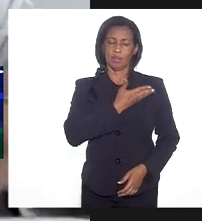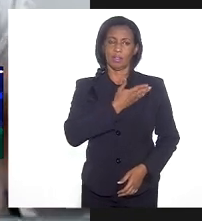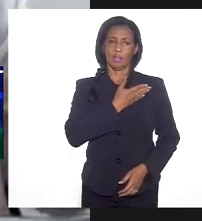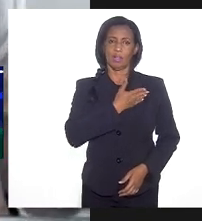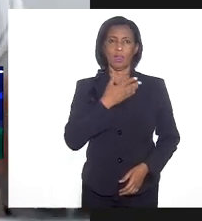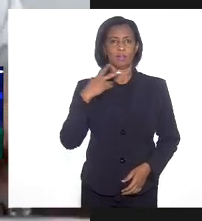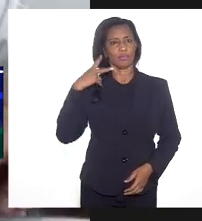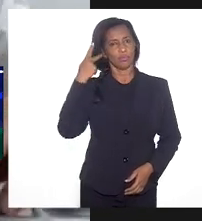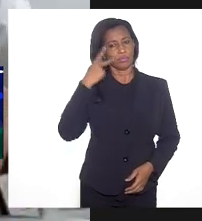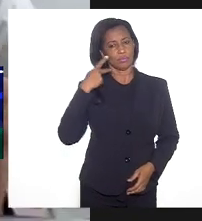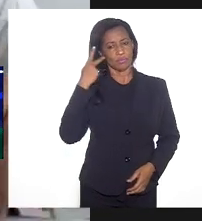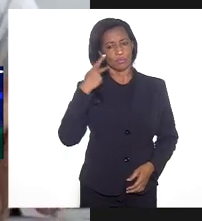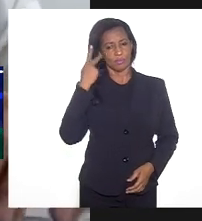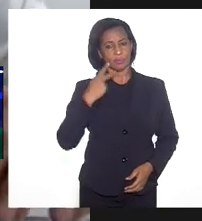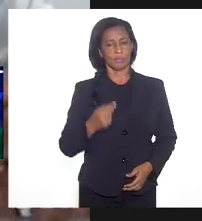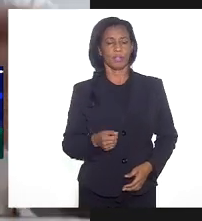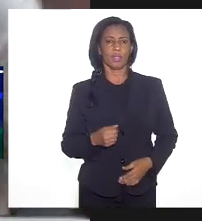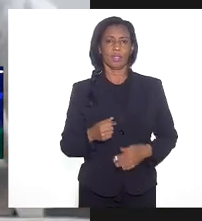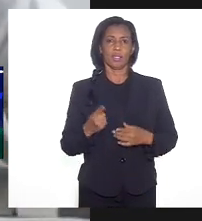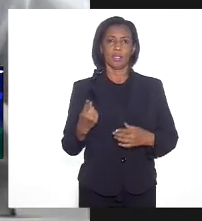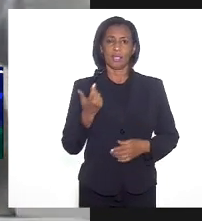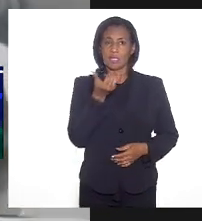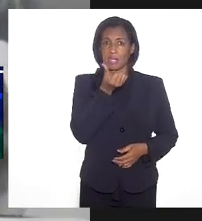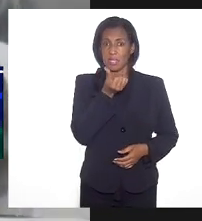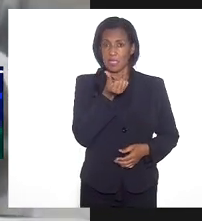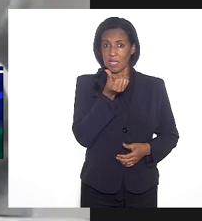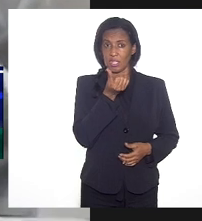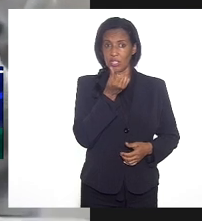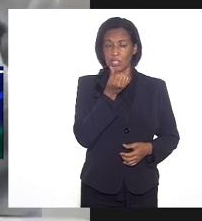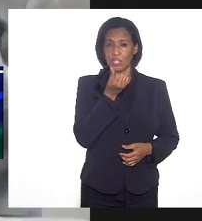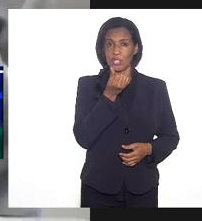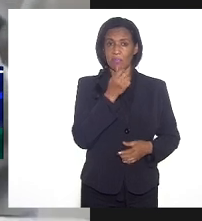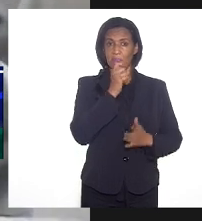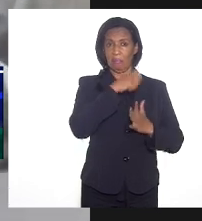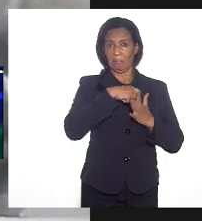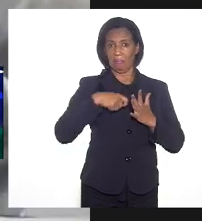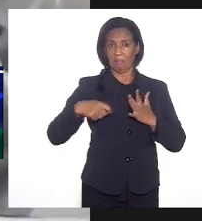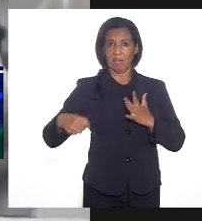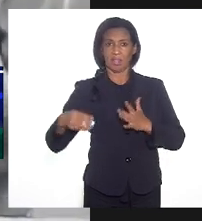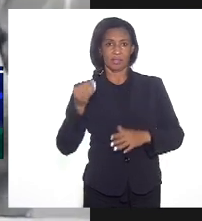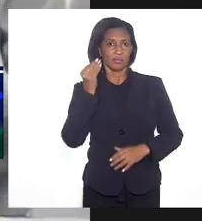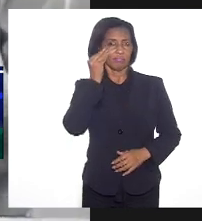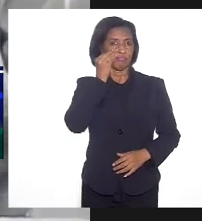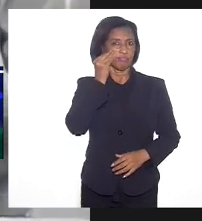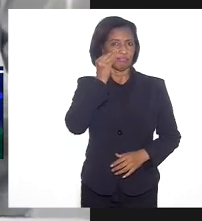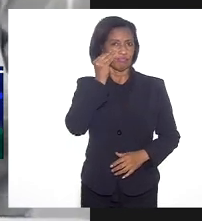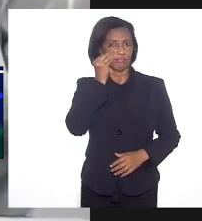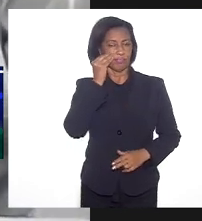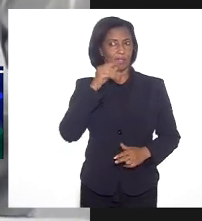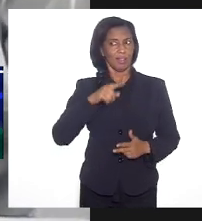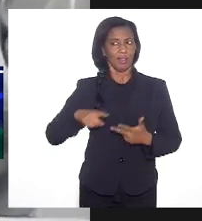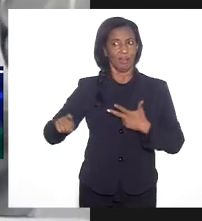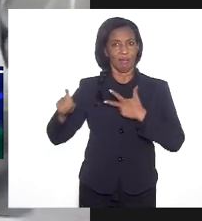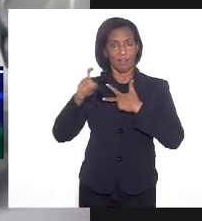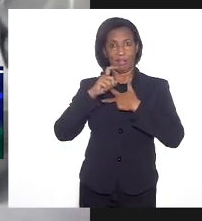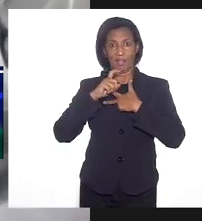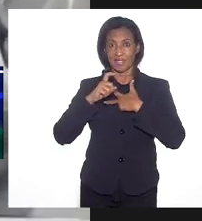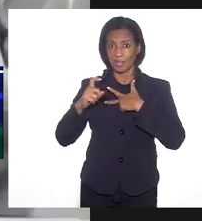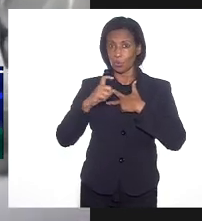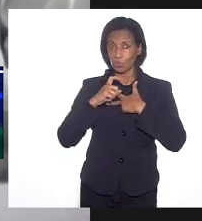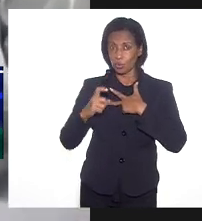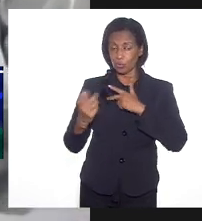parlamentares que durante esses seis meses de experiência que tive no executivo me